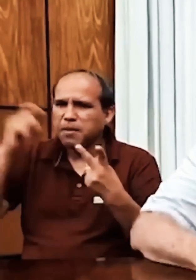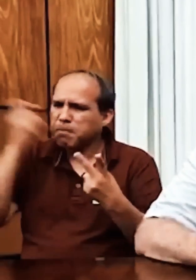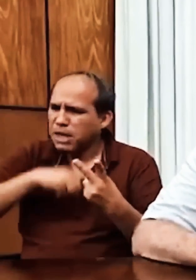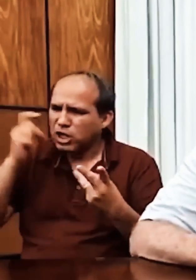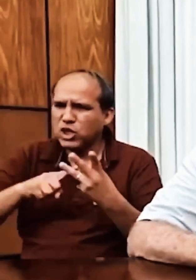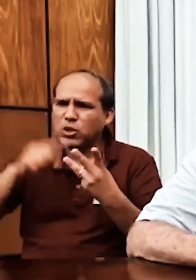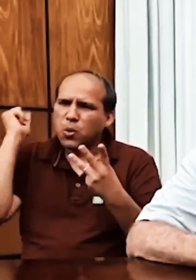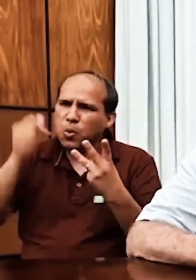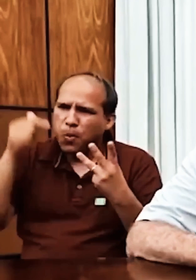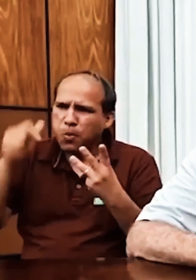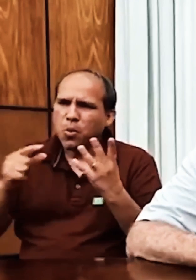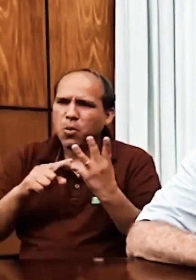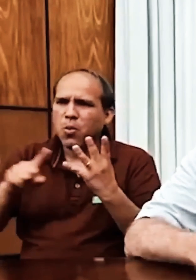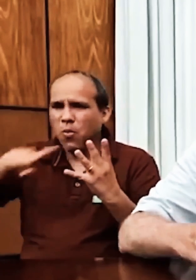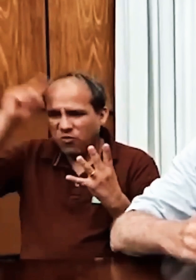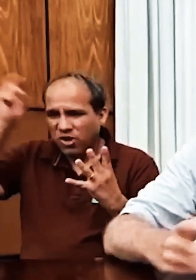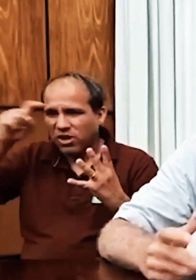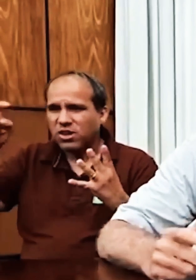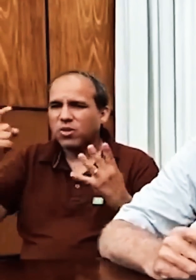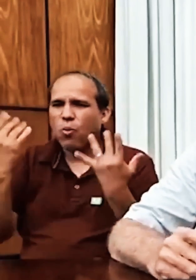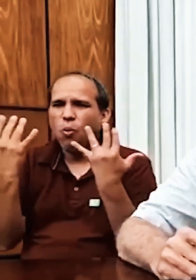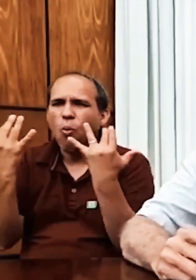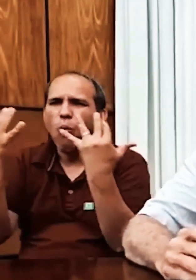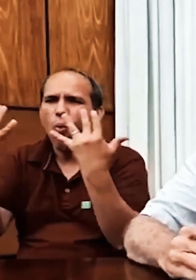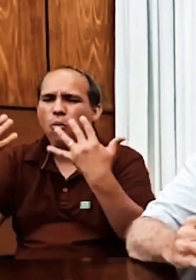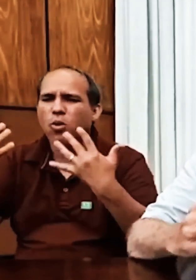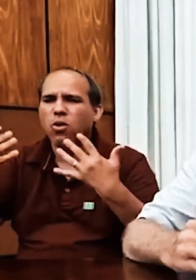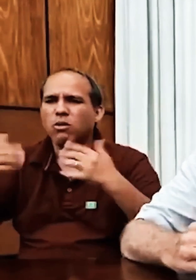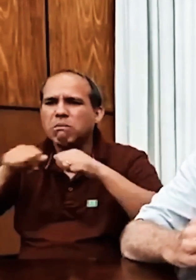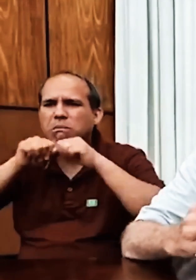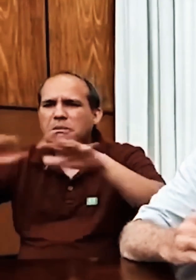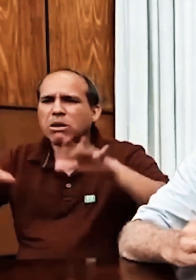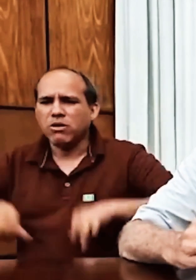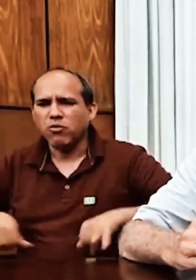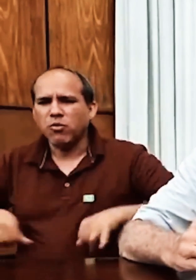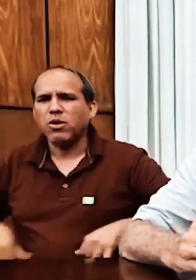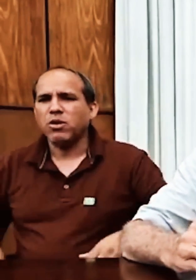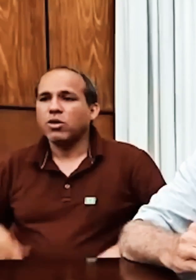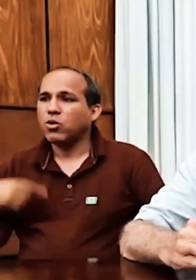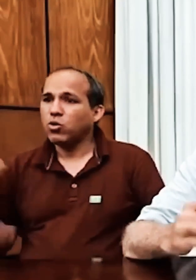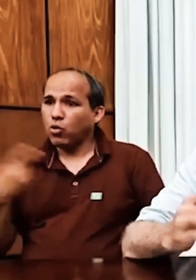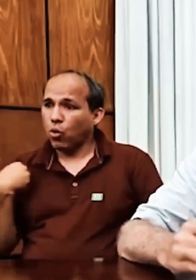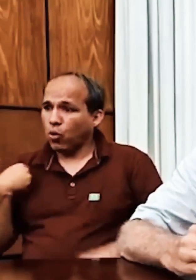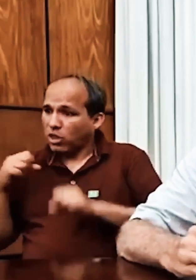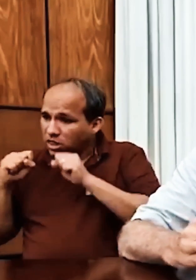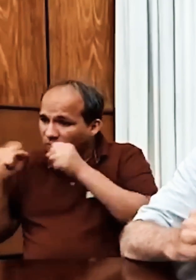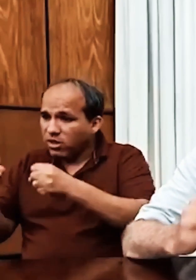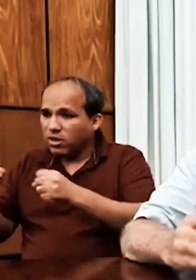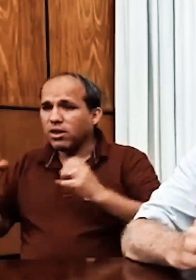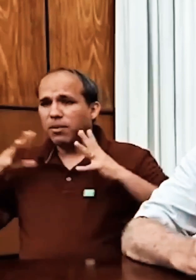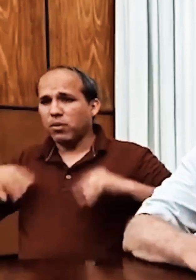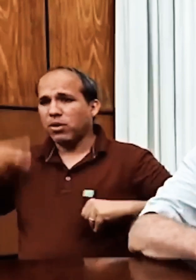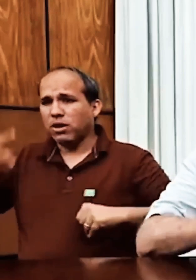de difamação, de sofrimento. Nós defendemos a